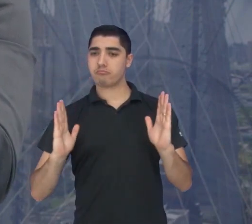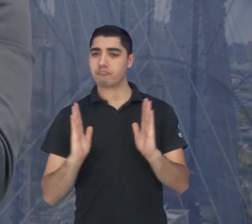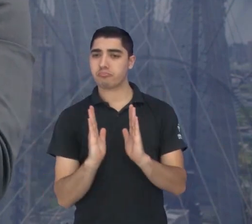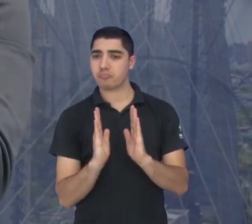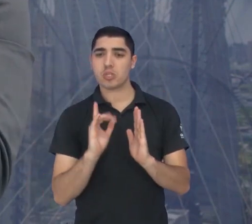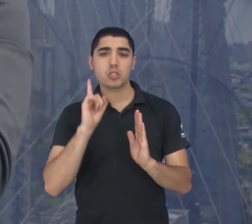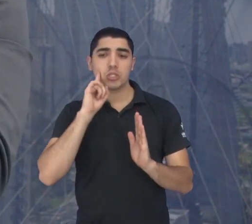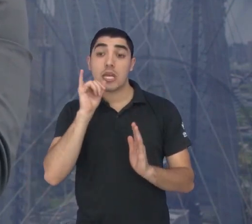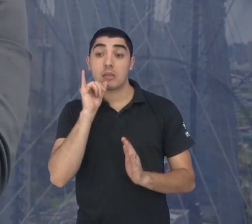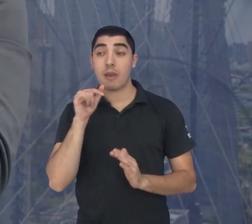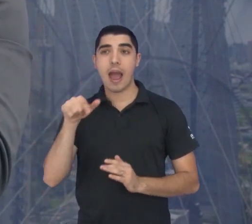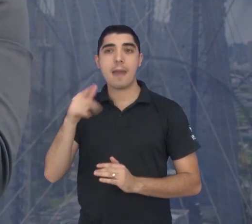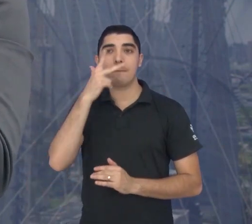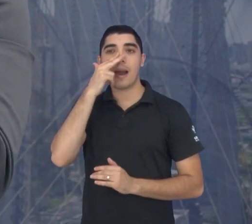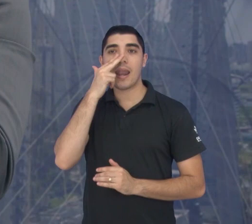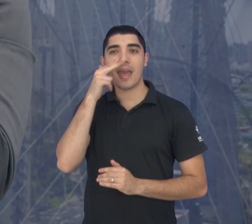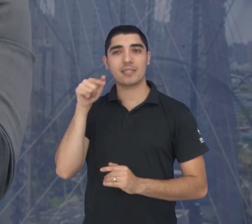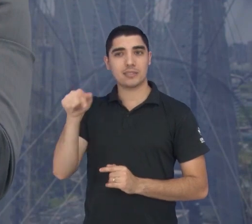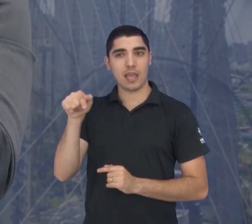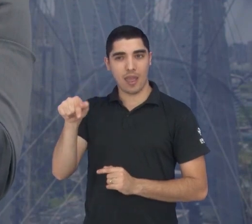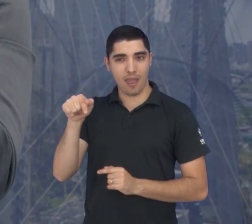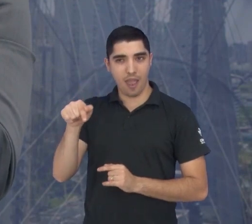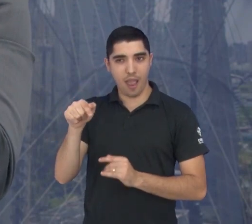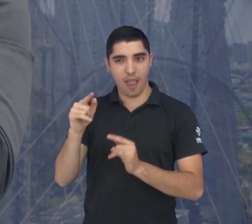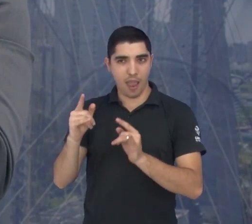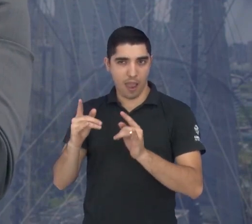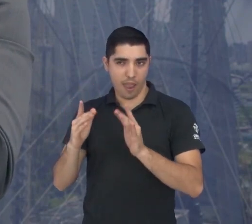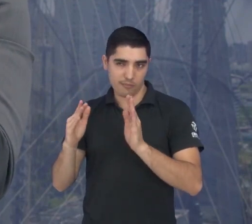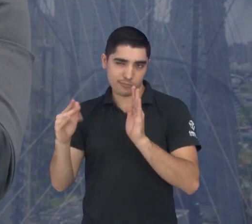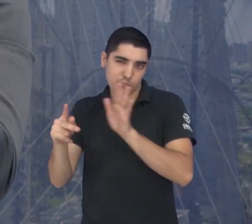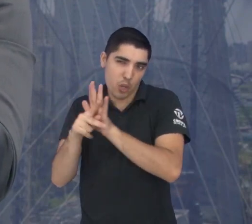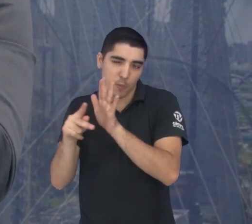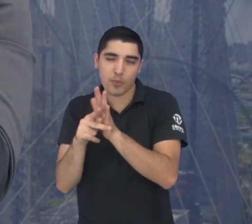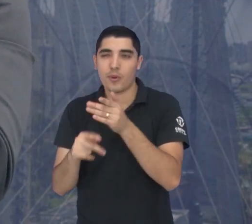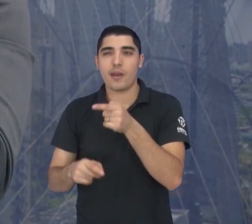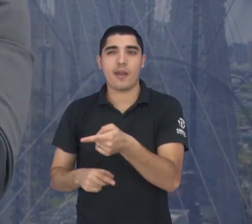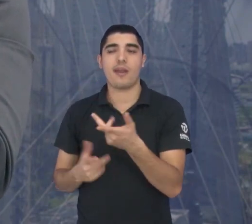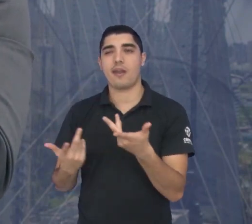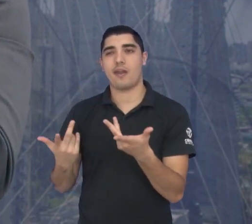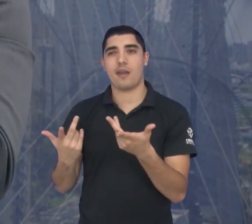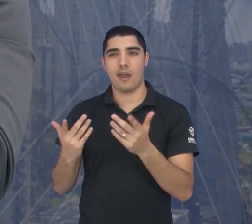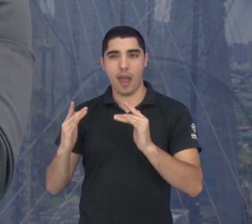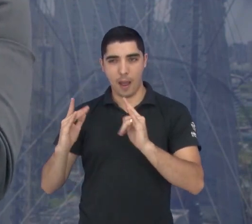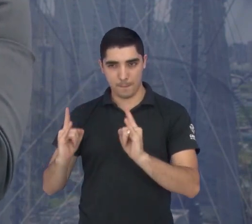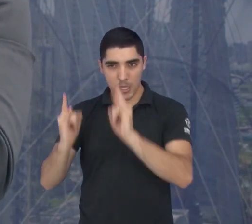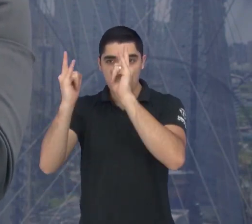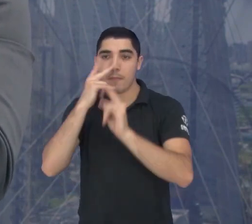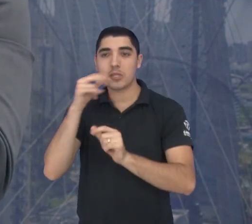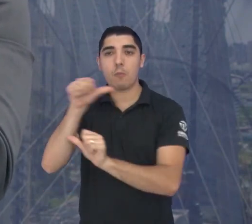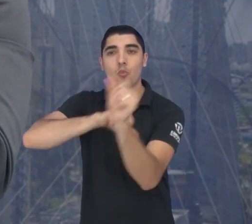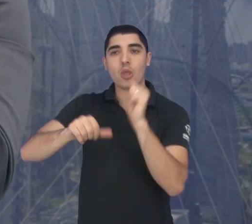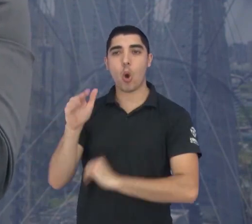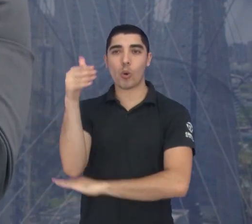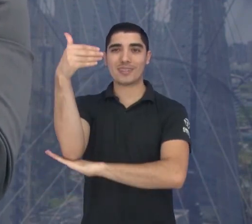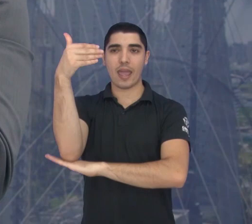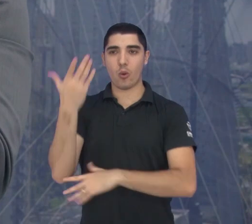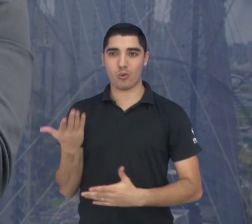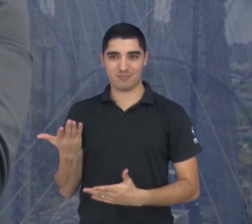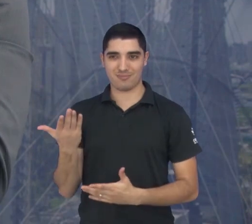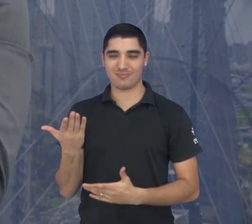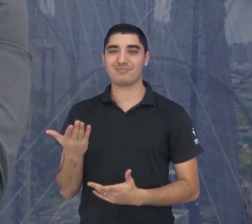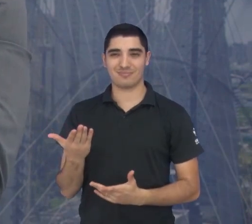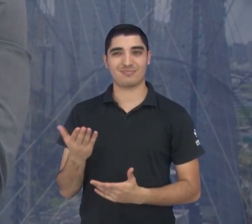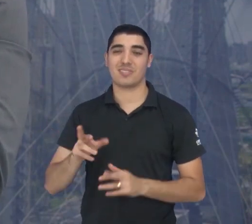virando hotéis, estavam virando pousadas, e com isso você estava alugando quartos, e com isso você estava colocando em